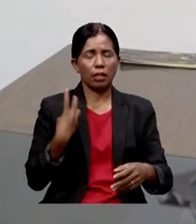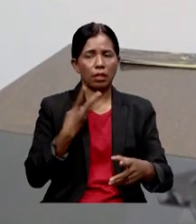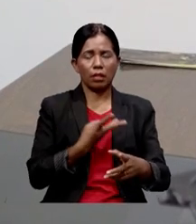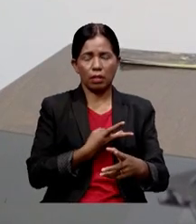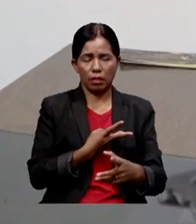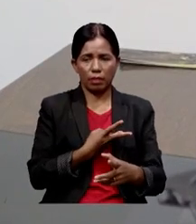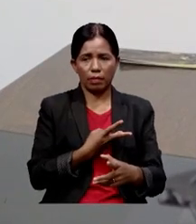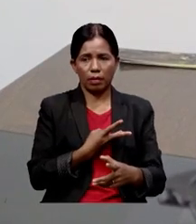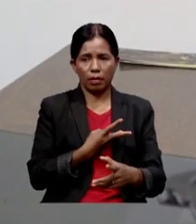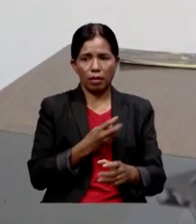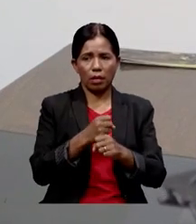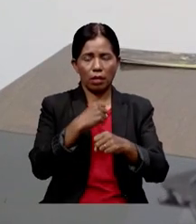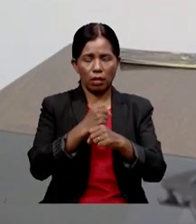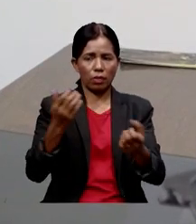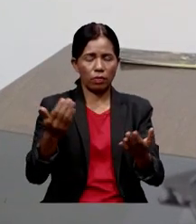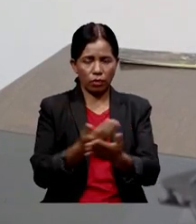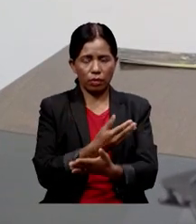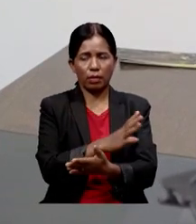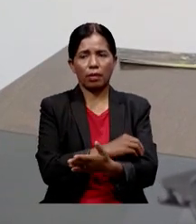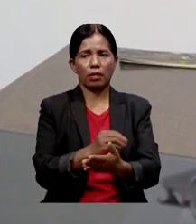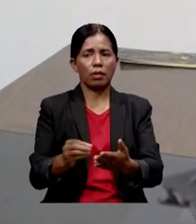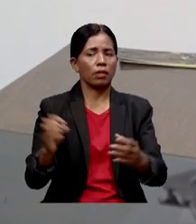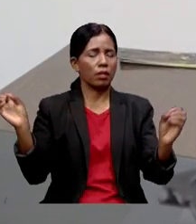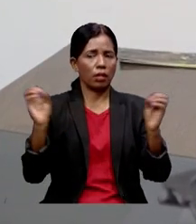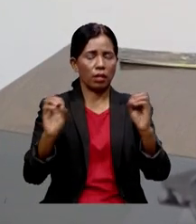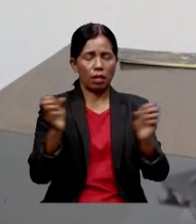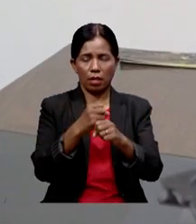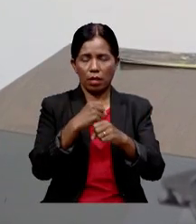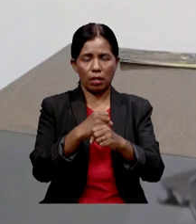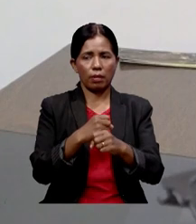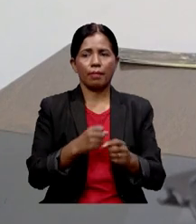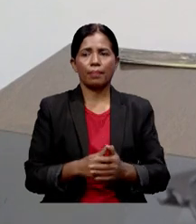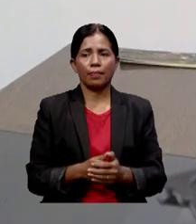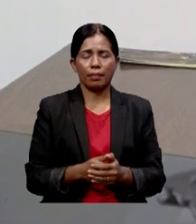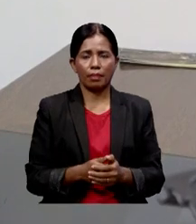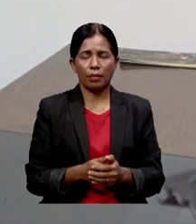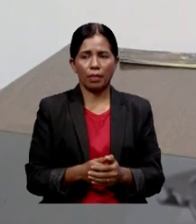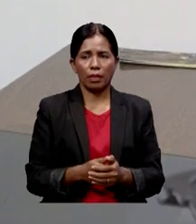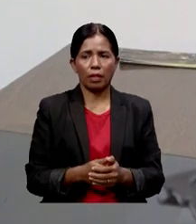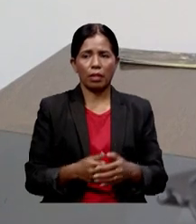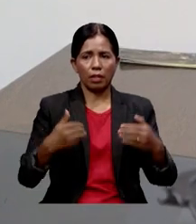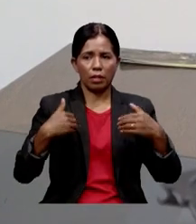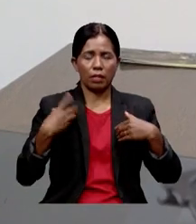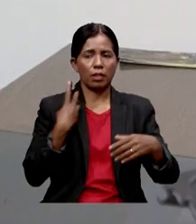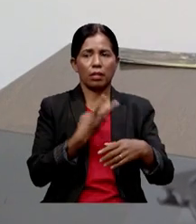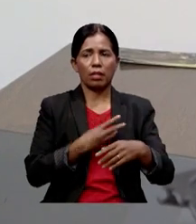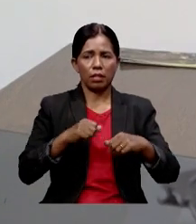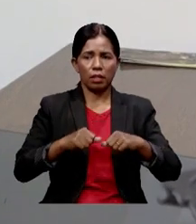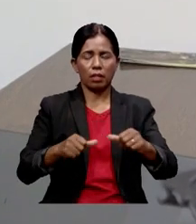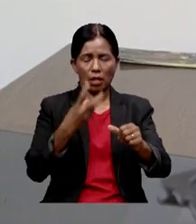ita halofon e halofon, ita nunca mais consegue. Então, boa também Iona, ita